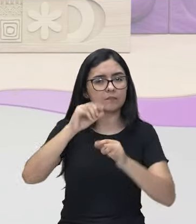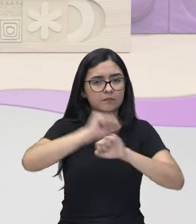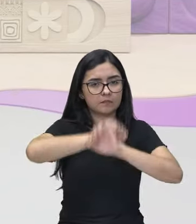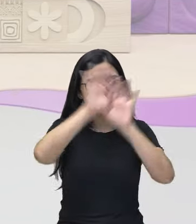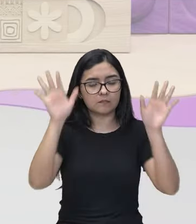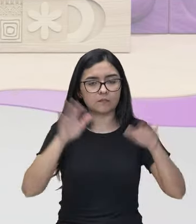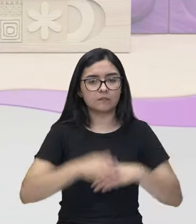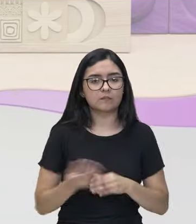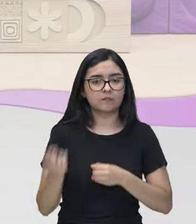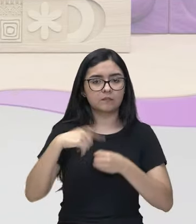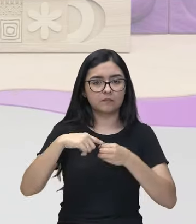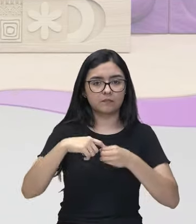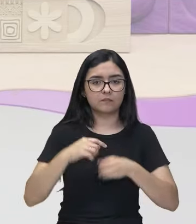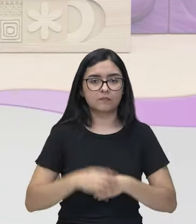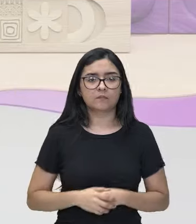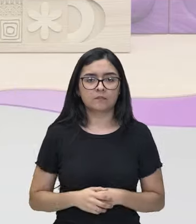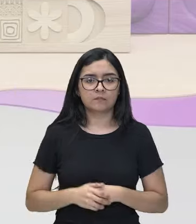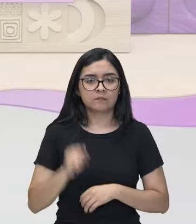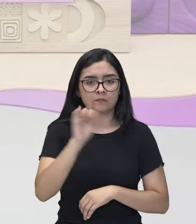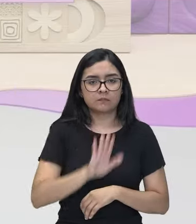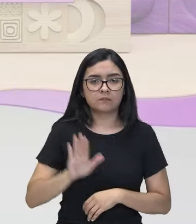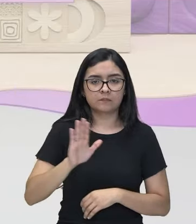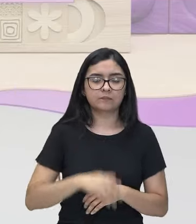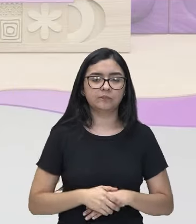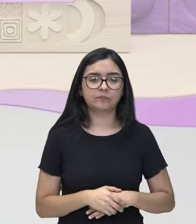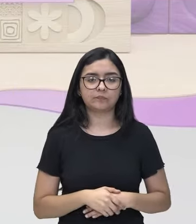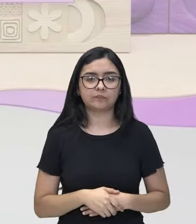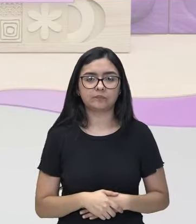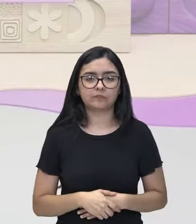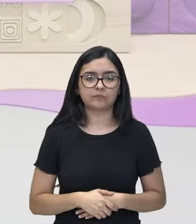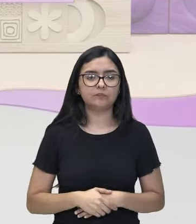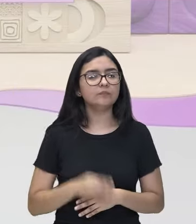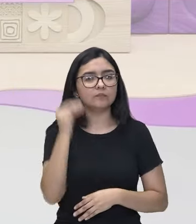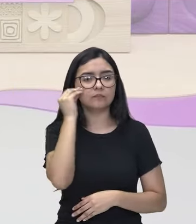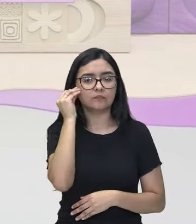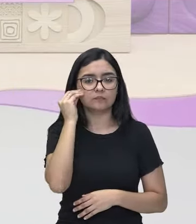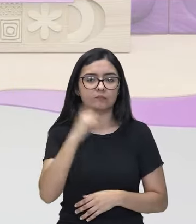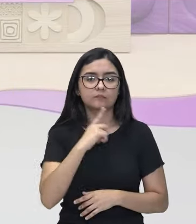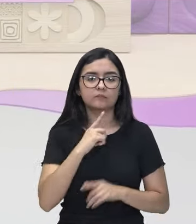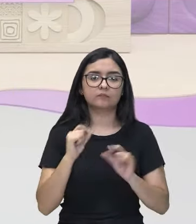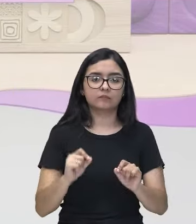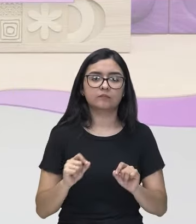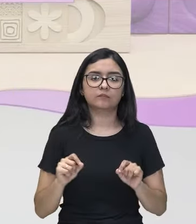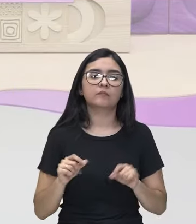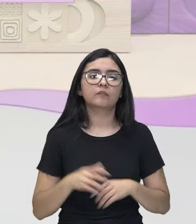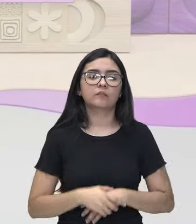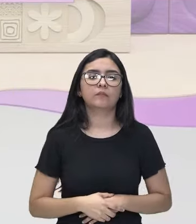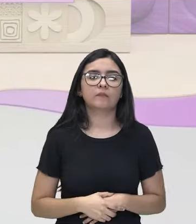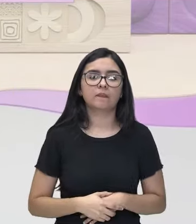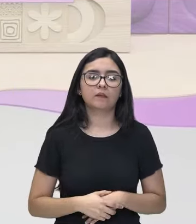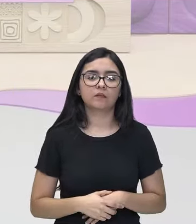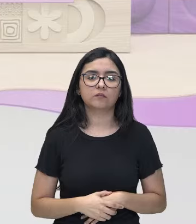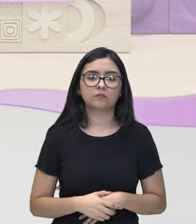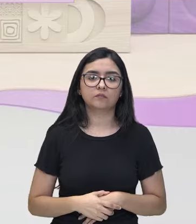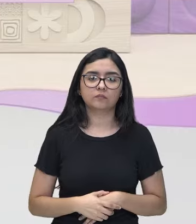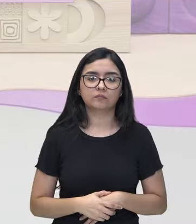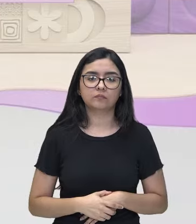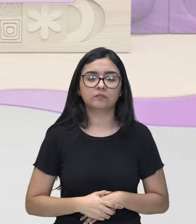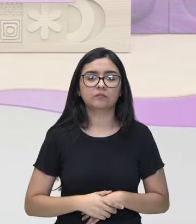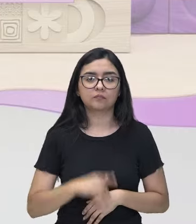ver? Vamos voltar aqui à nossa cartela aqui, ó, anterior. Observe só, nós temos 5 fileiras, tá legal? 5 filas